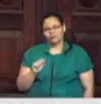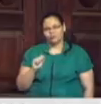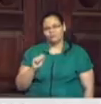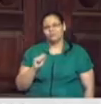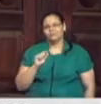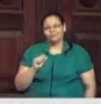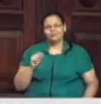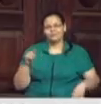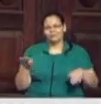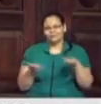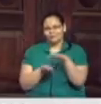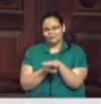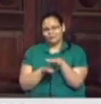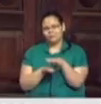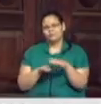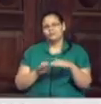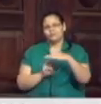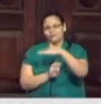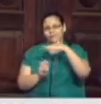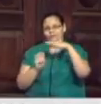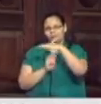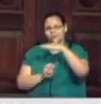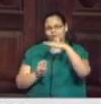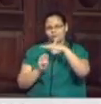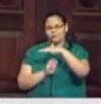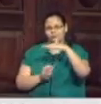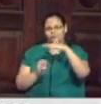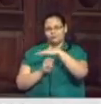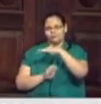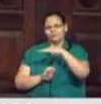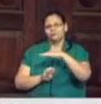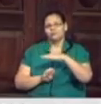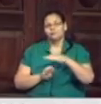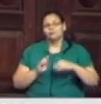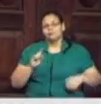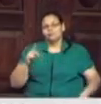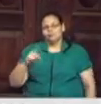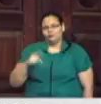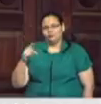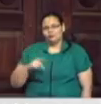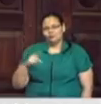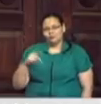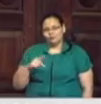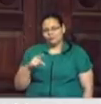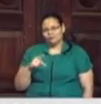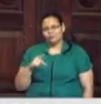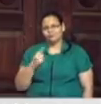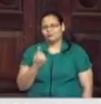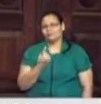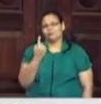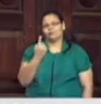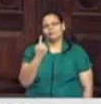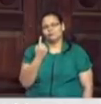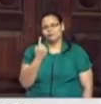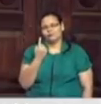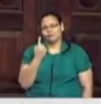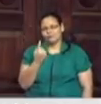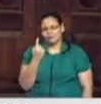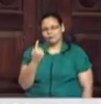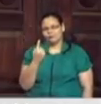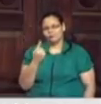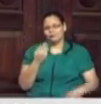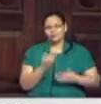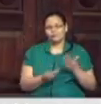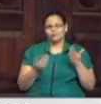às petroleiras e subordinada à Petrobras tem um único que vai